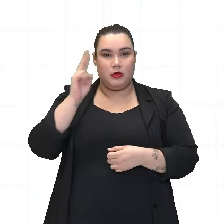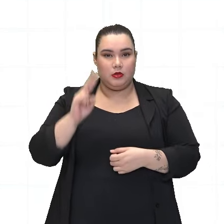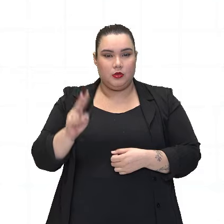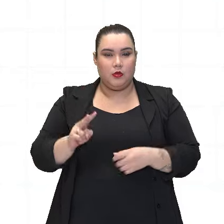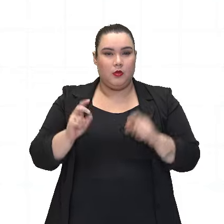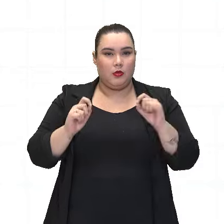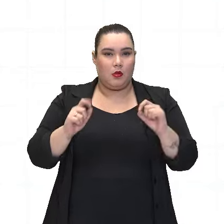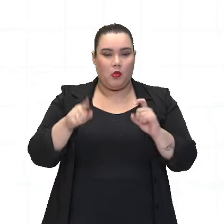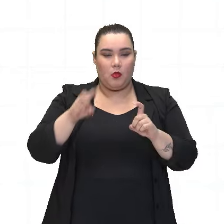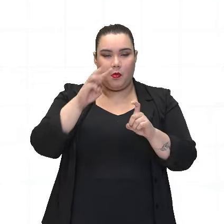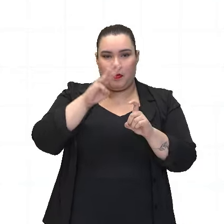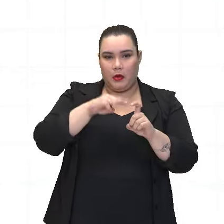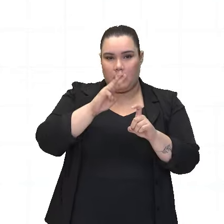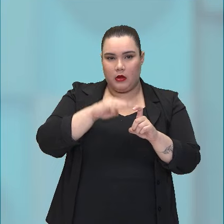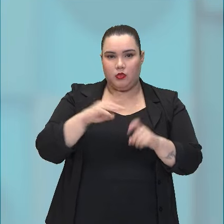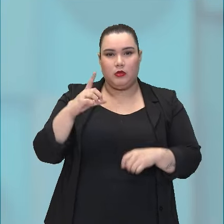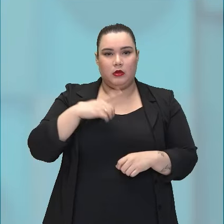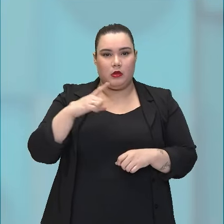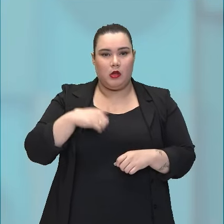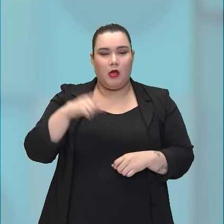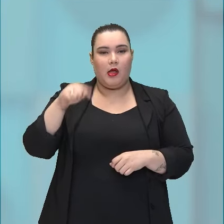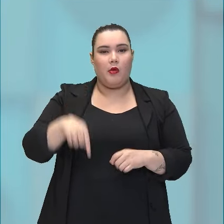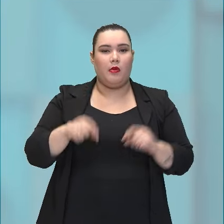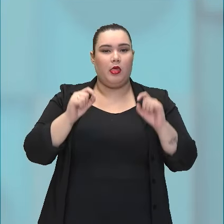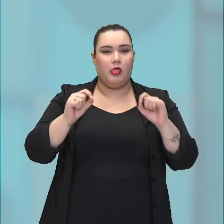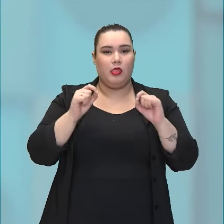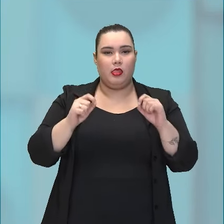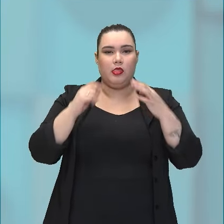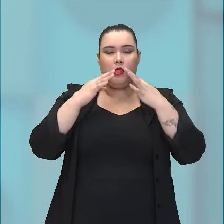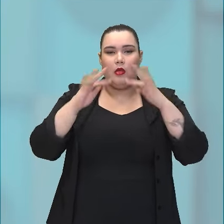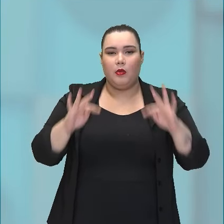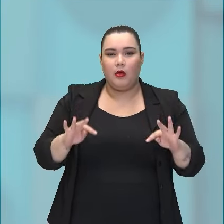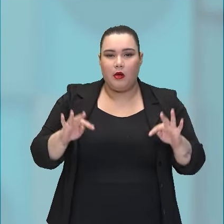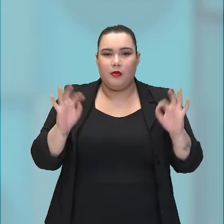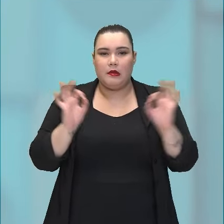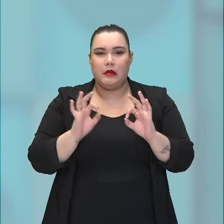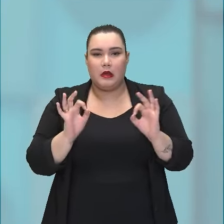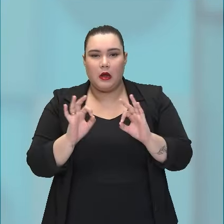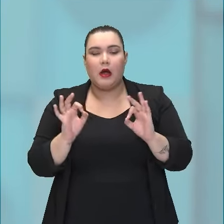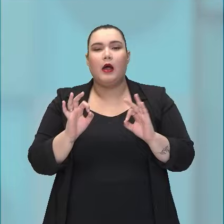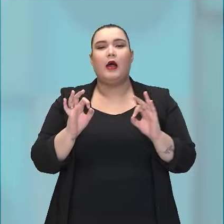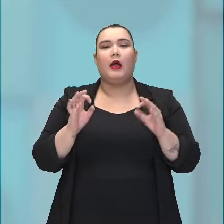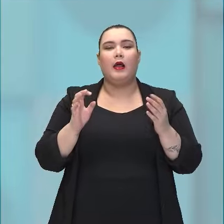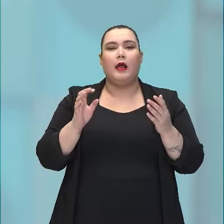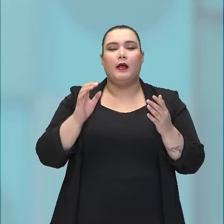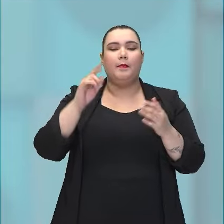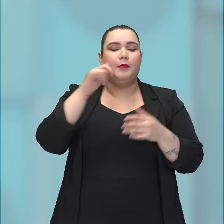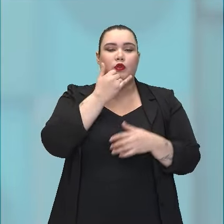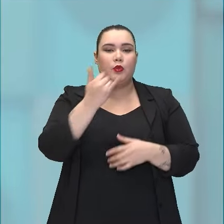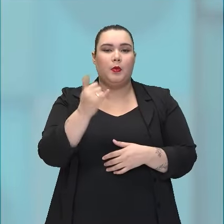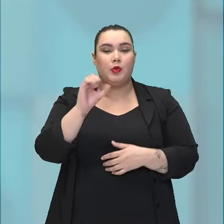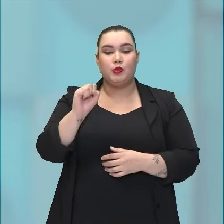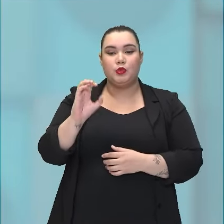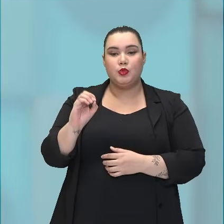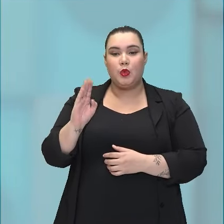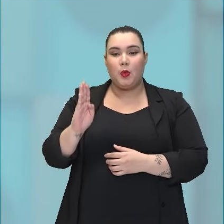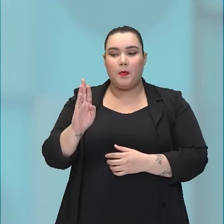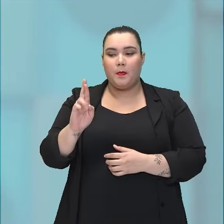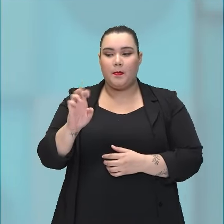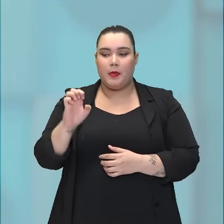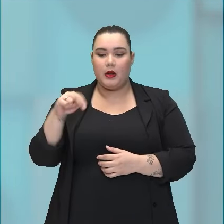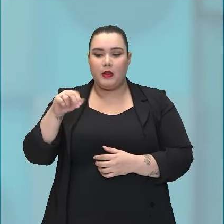aqui, o mito, ele envolve o sobrenatural, ele envolve a questão da mágica, né, de